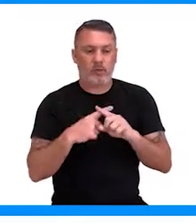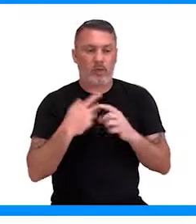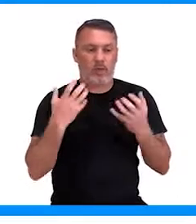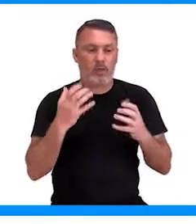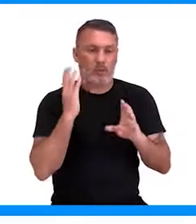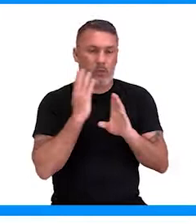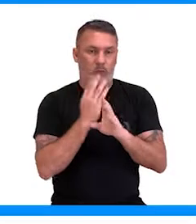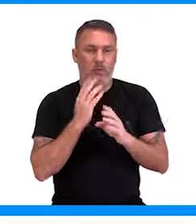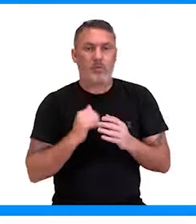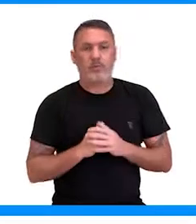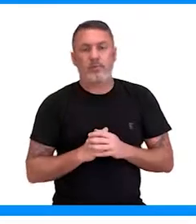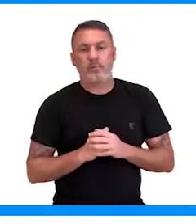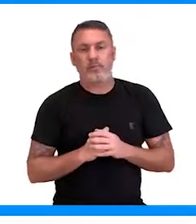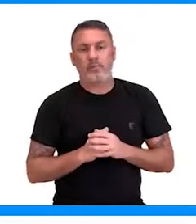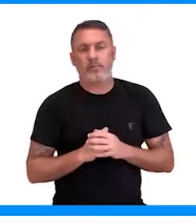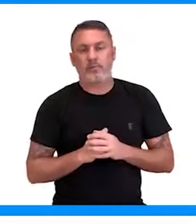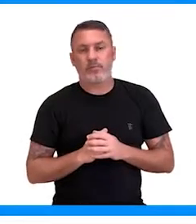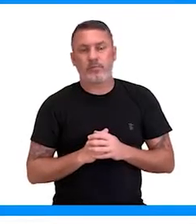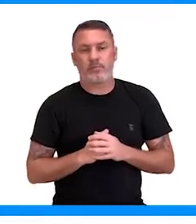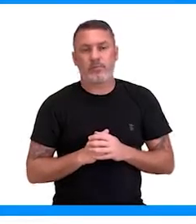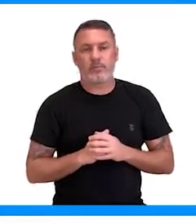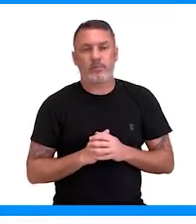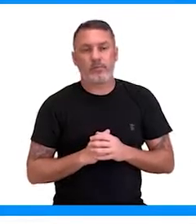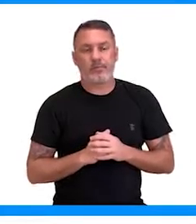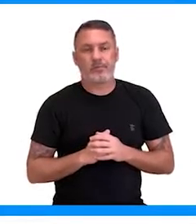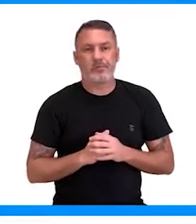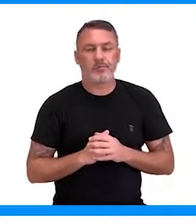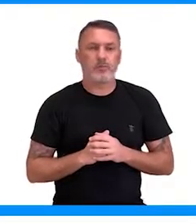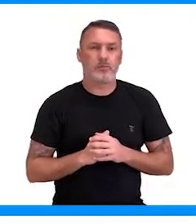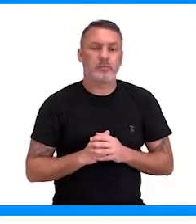Cálculo de ΔX.